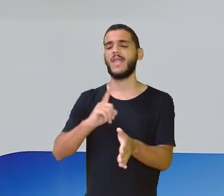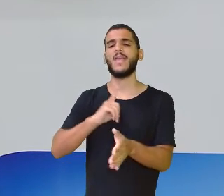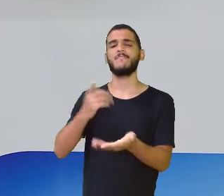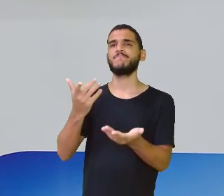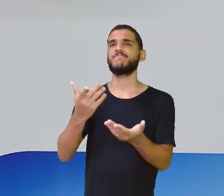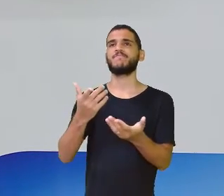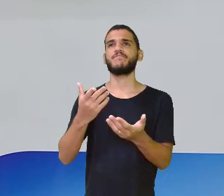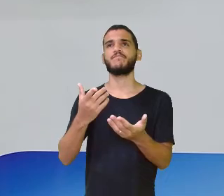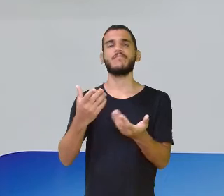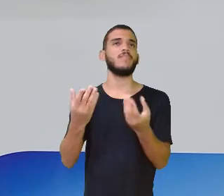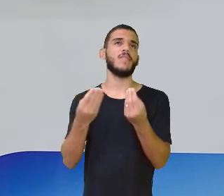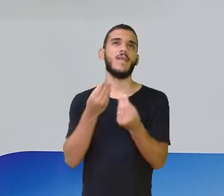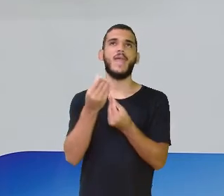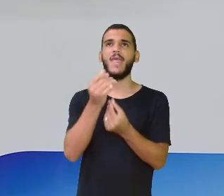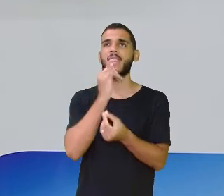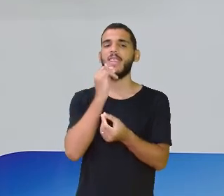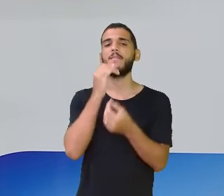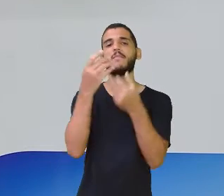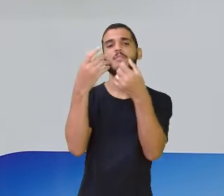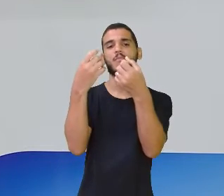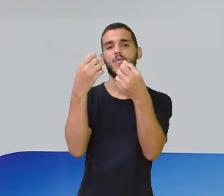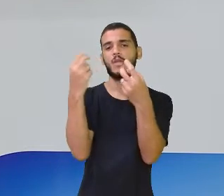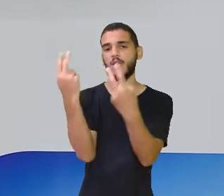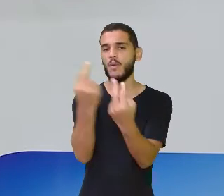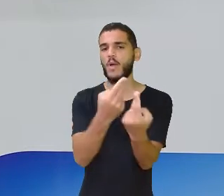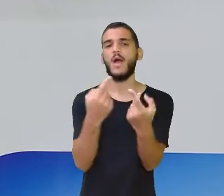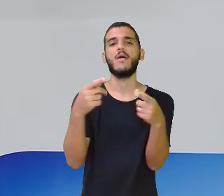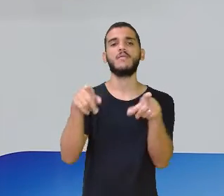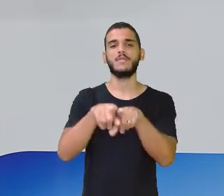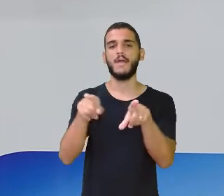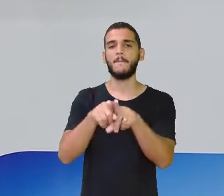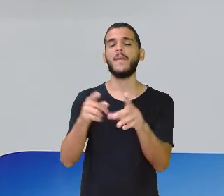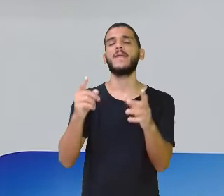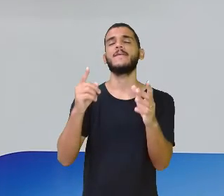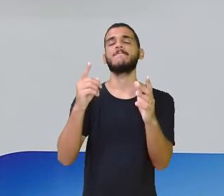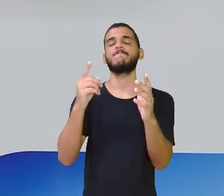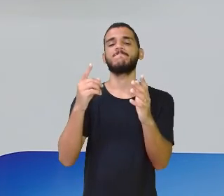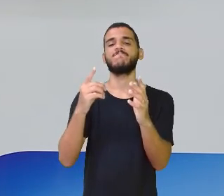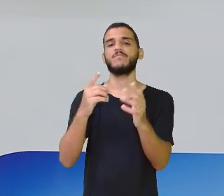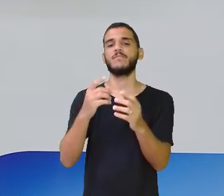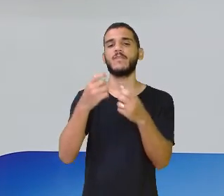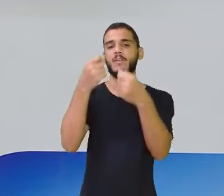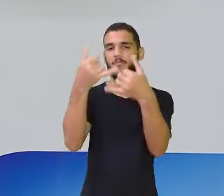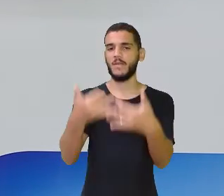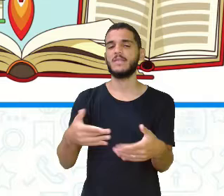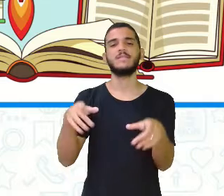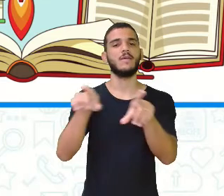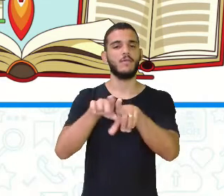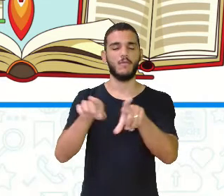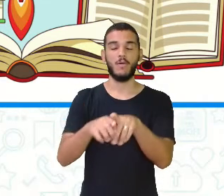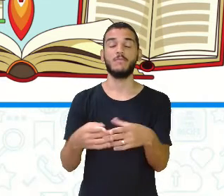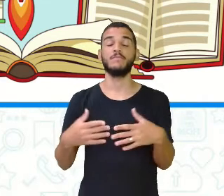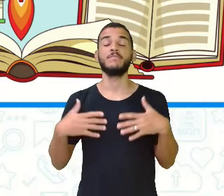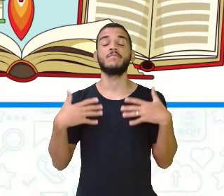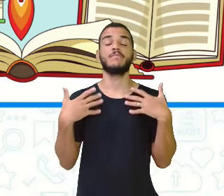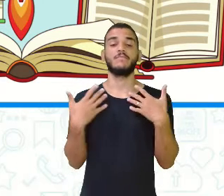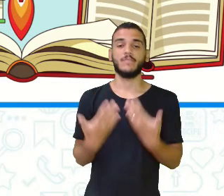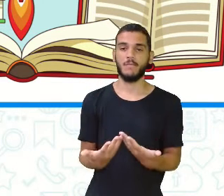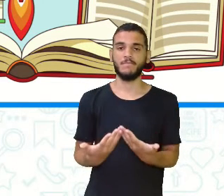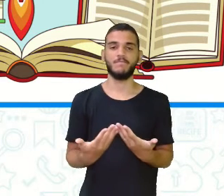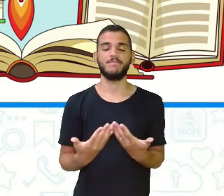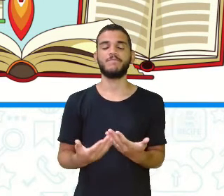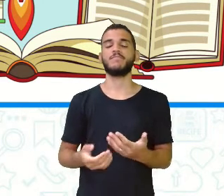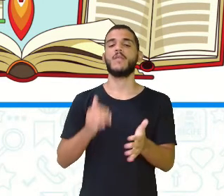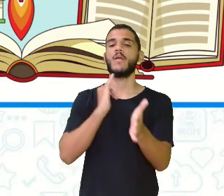mesmos exemplos ali. Então, vamos revisar o que vocês já aprenderam. Os contos tradicionais